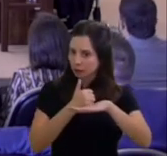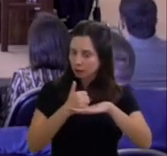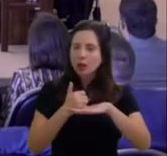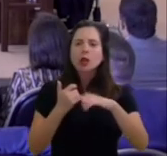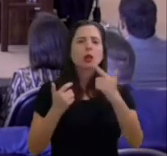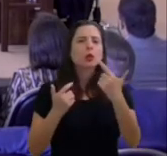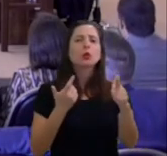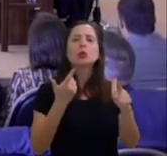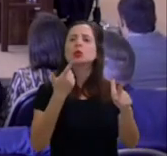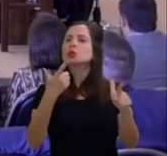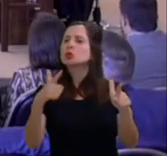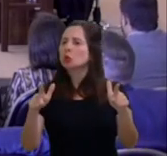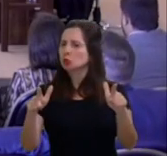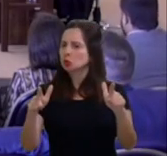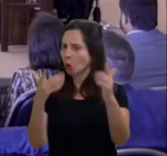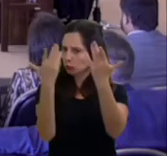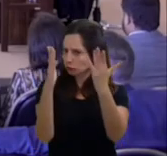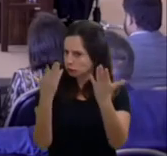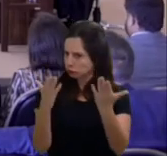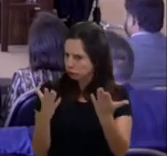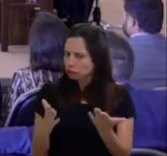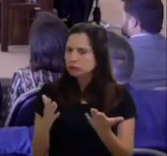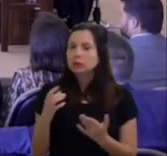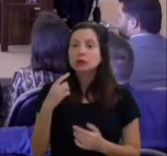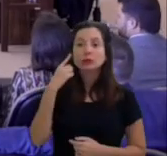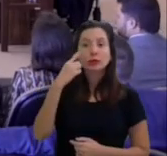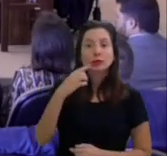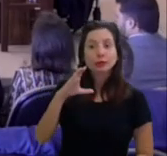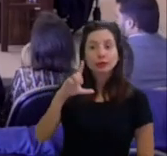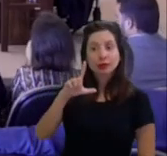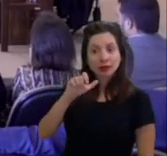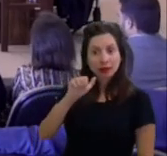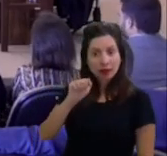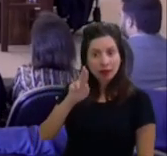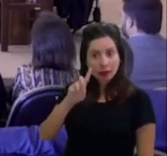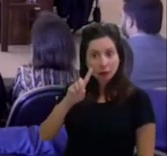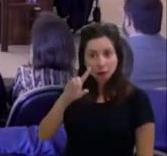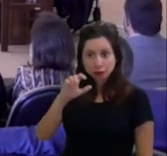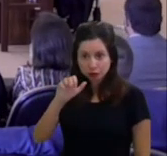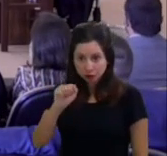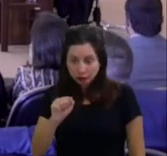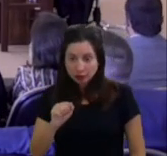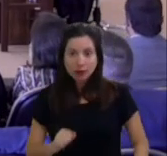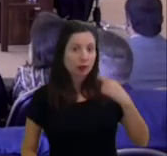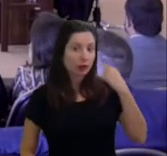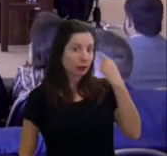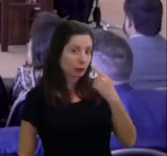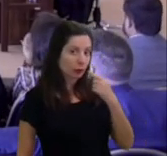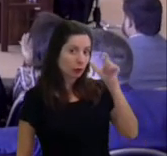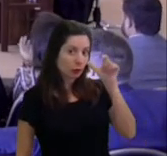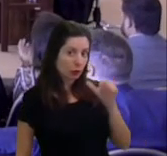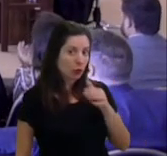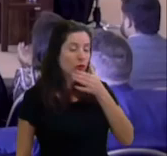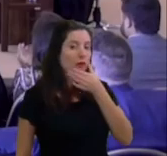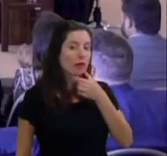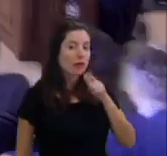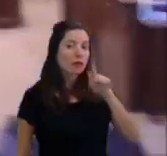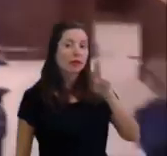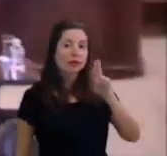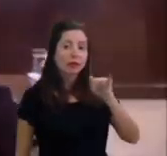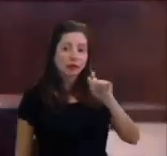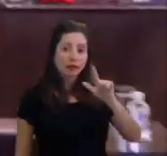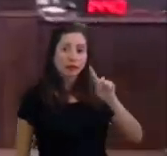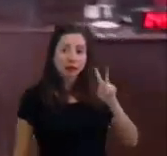demais julgadores, doutora Cláudia, doutor Júlio, doutor Anderson, doutor Guilherme, que se ausentou temporariamente, doutor José